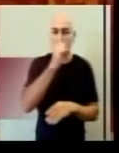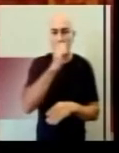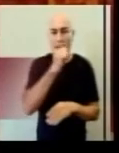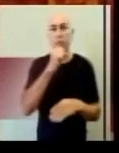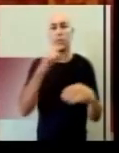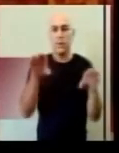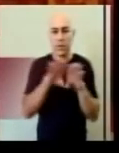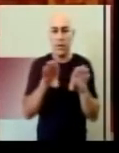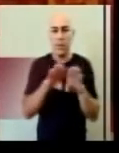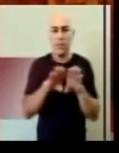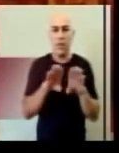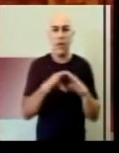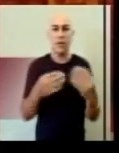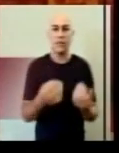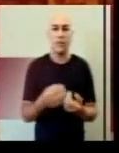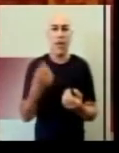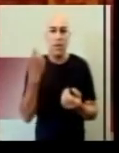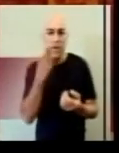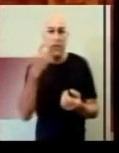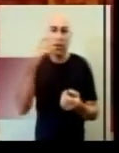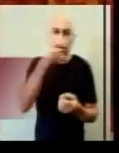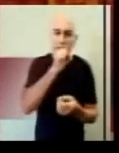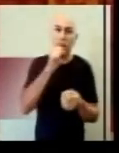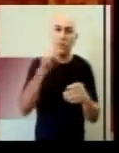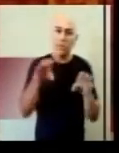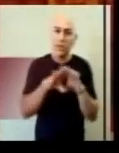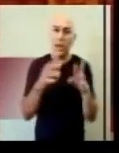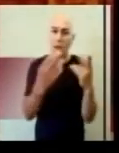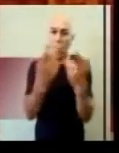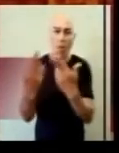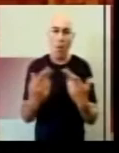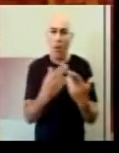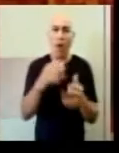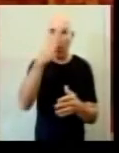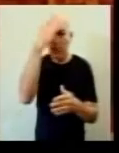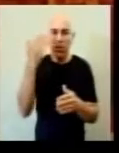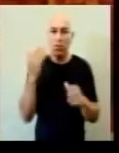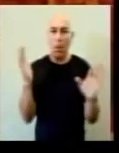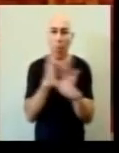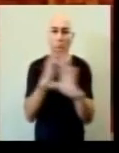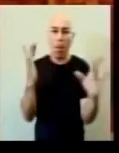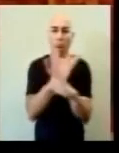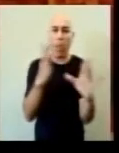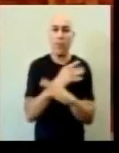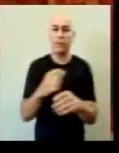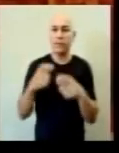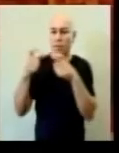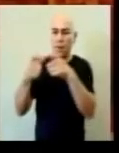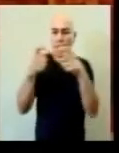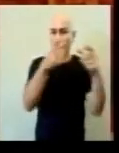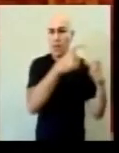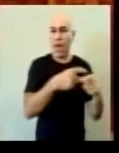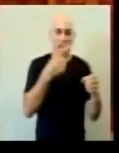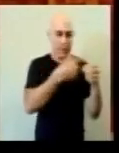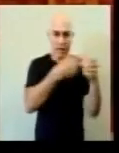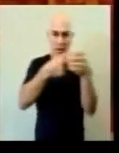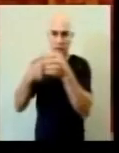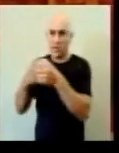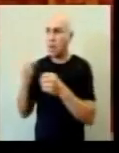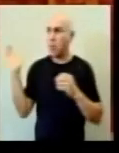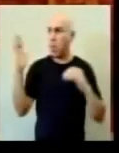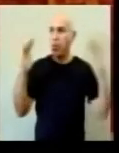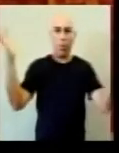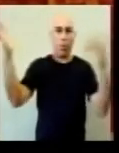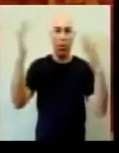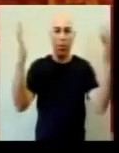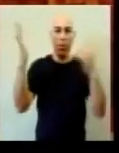também. Então, sábado era o dia onde havia muito intercâmbio entre cidades, e essa foi a razão.